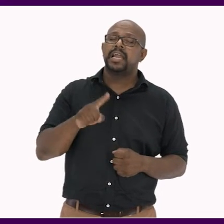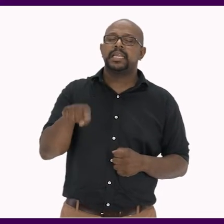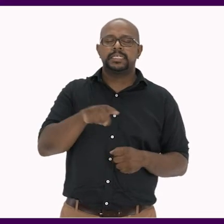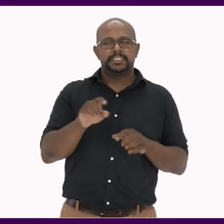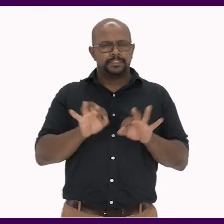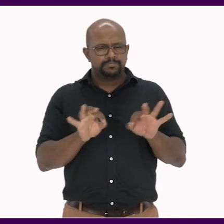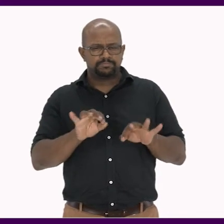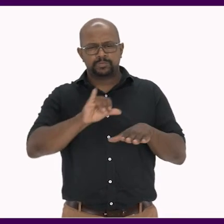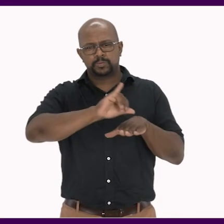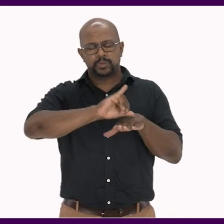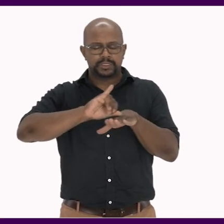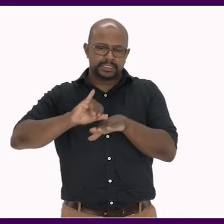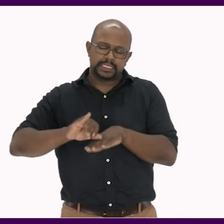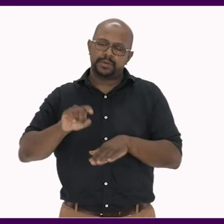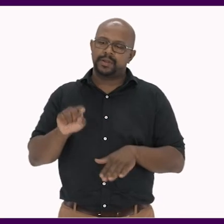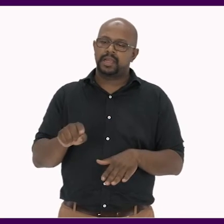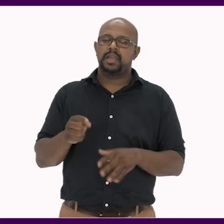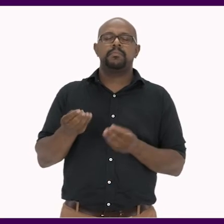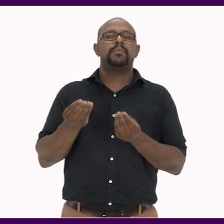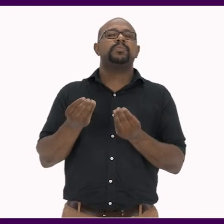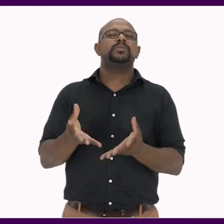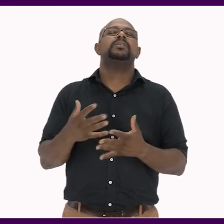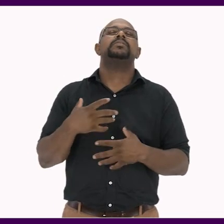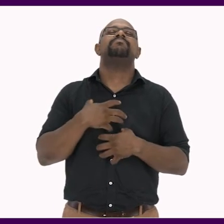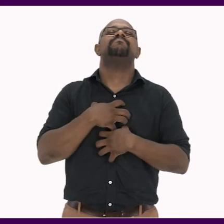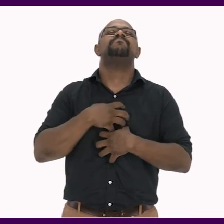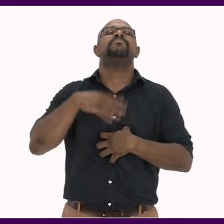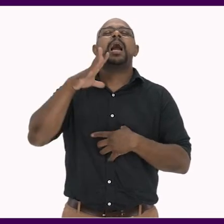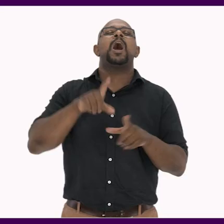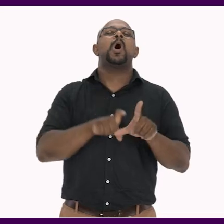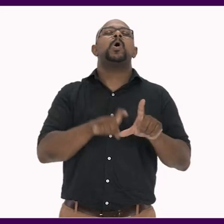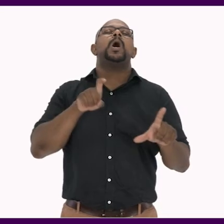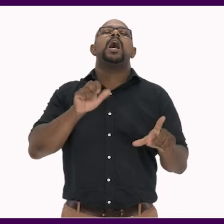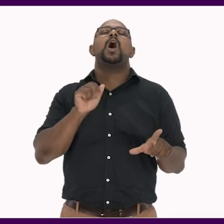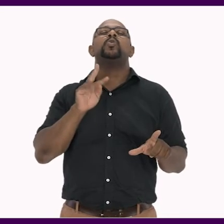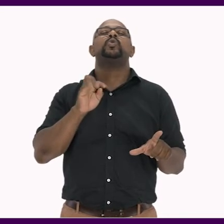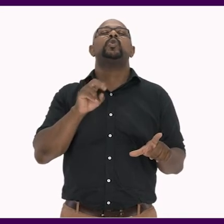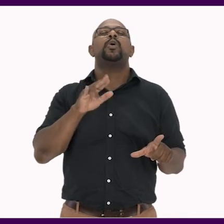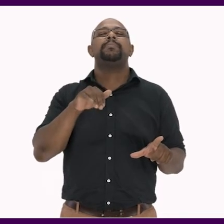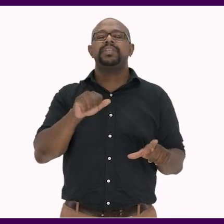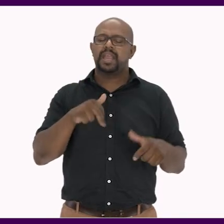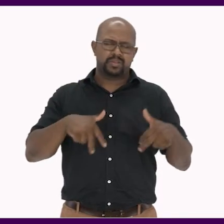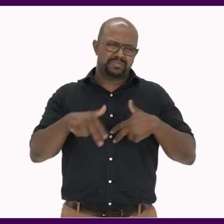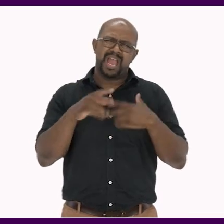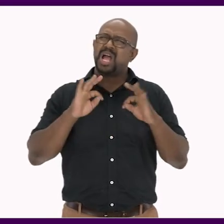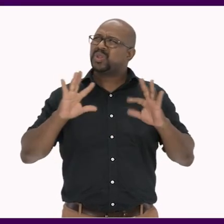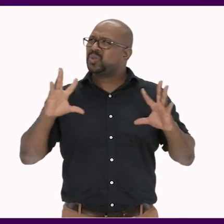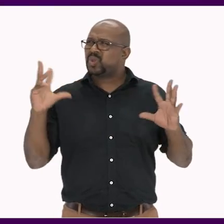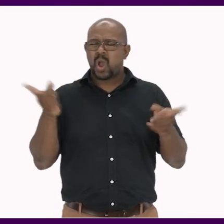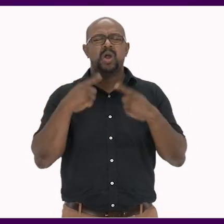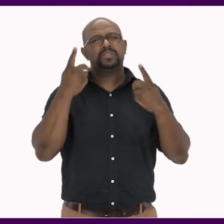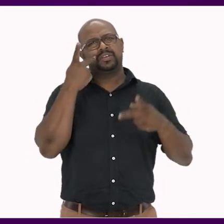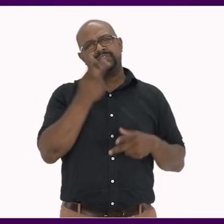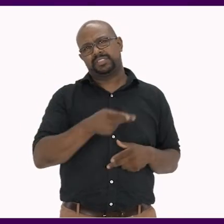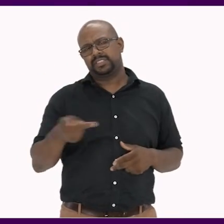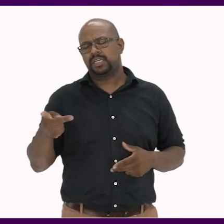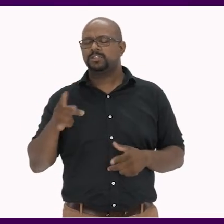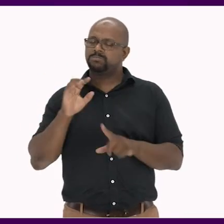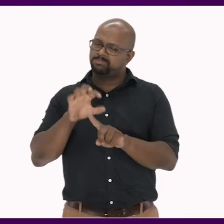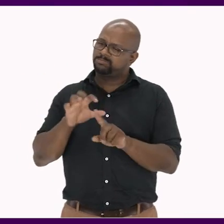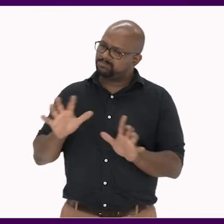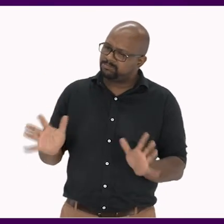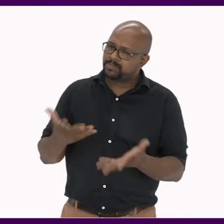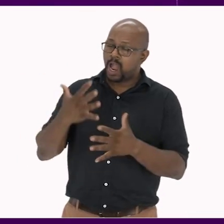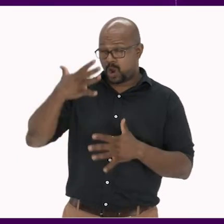é que a montagem da exposição proporcione a maior autonomia de circulação a todos os visitantes,